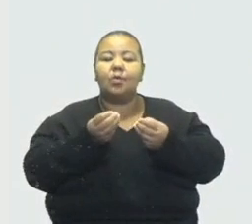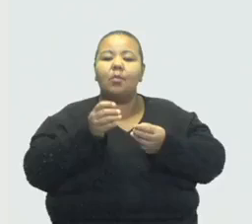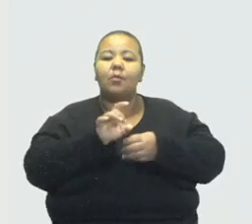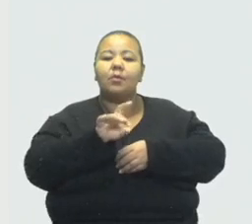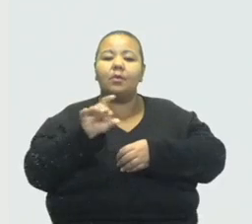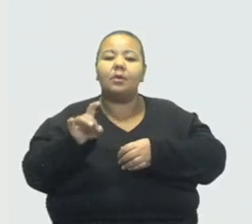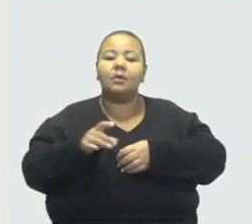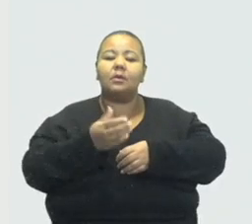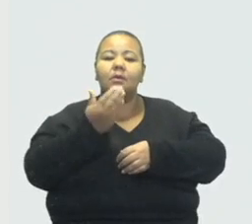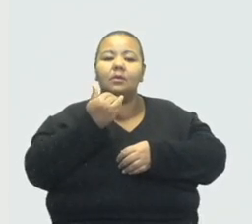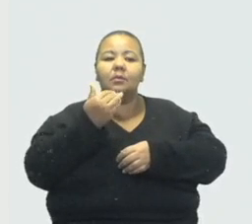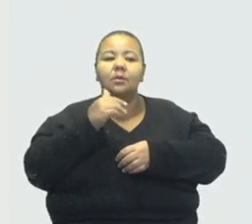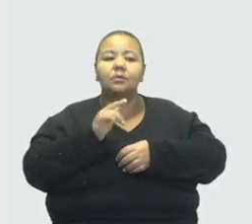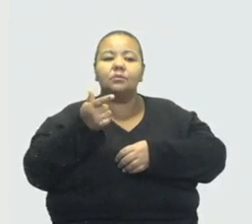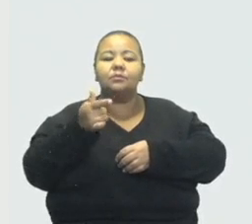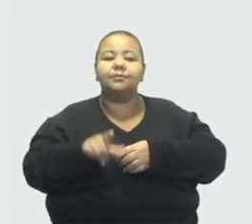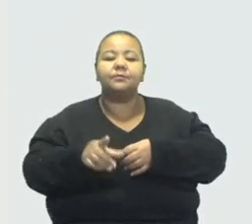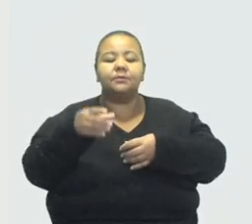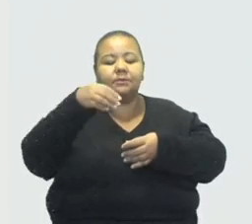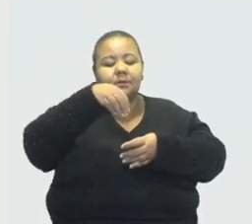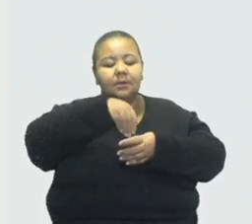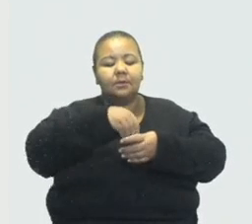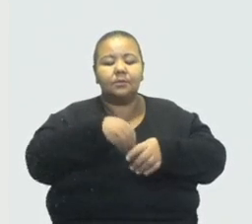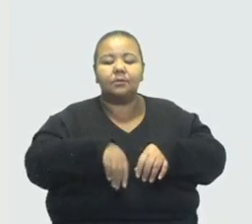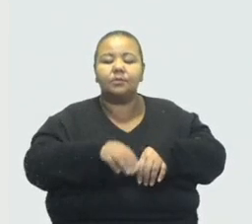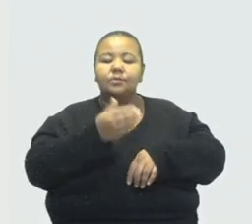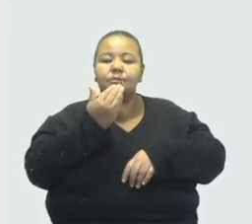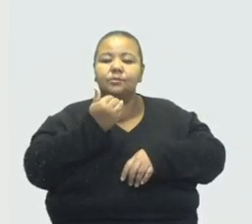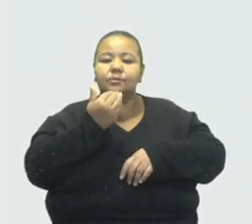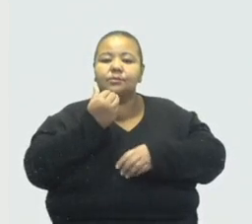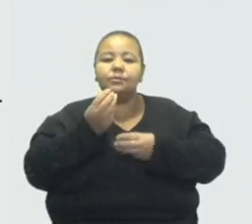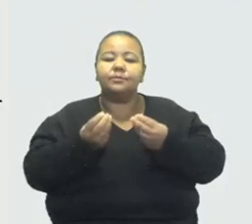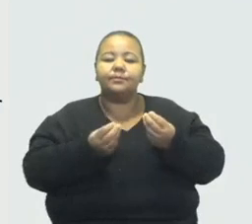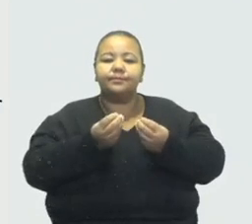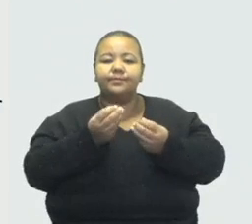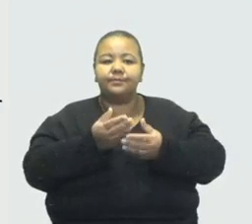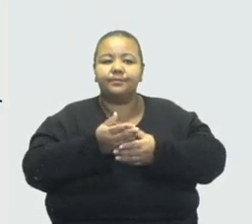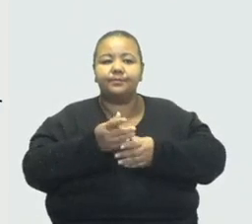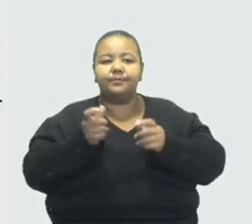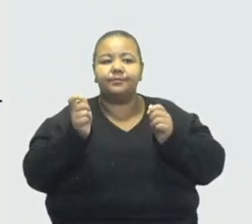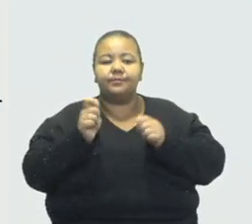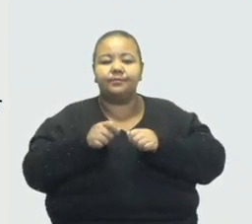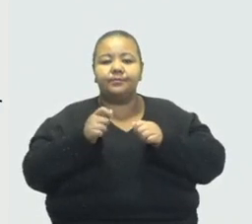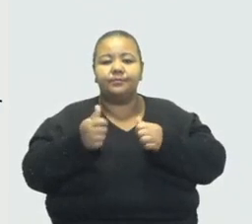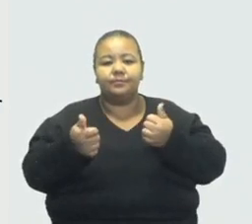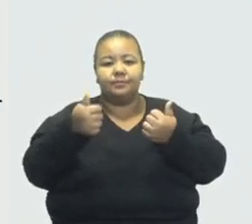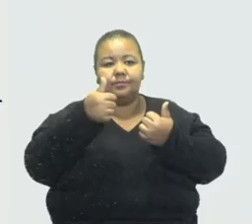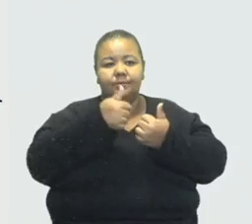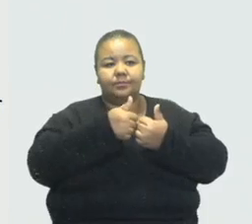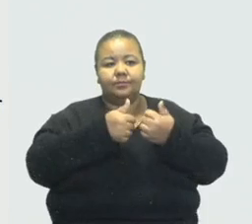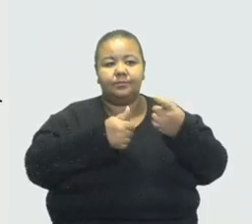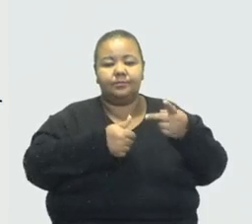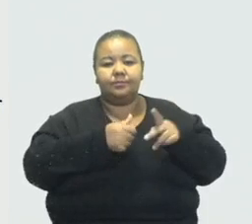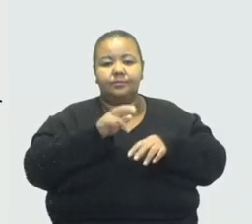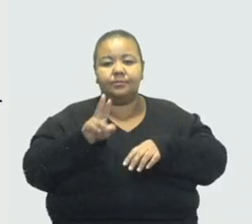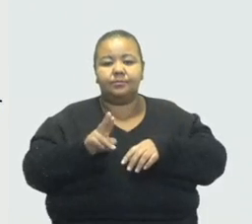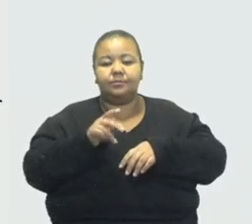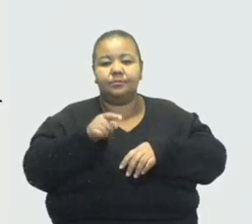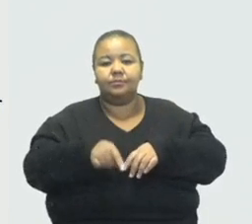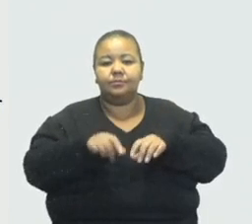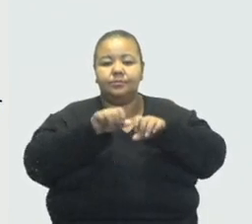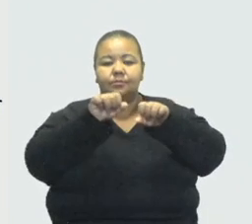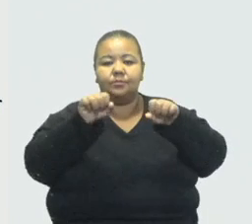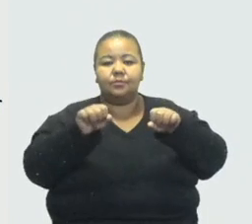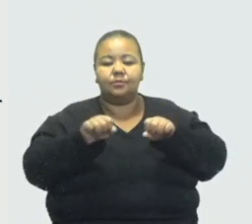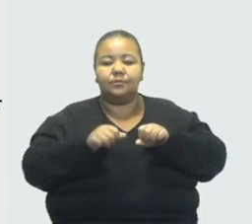gordura. Qual é a quantidade de cada alimento nesta refeição? Então, a gente pode representar a situação utilizando o seguinte sistema de